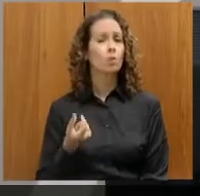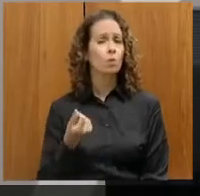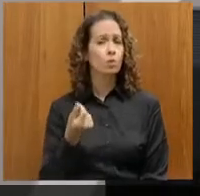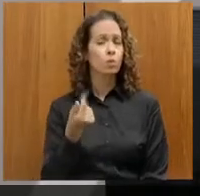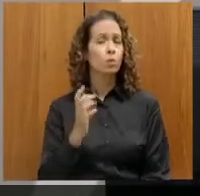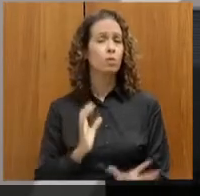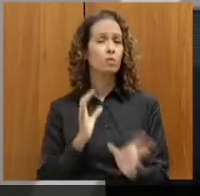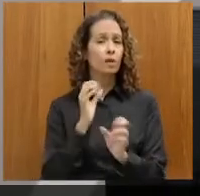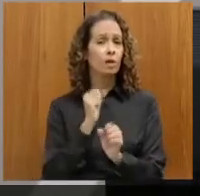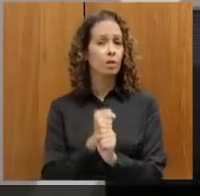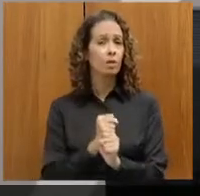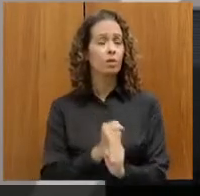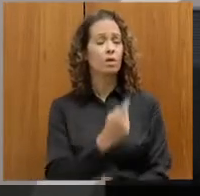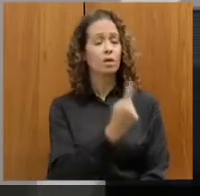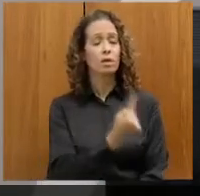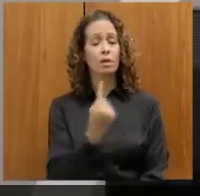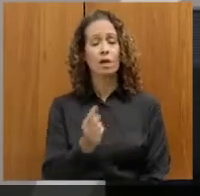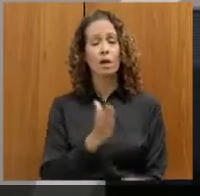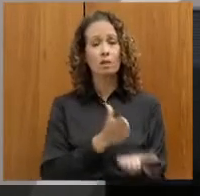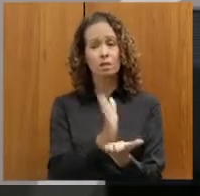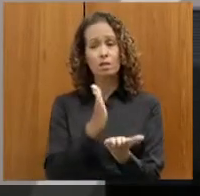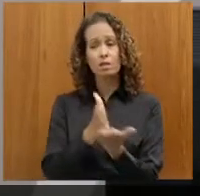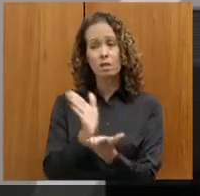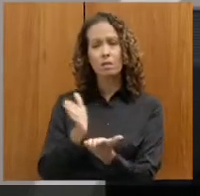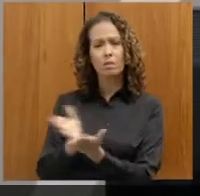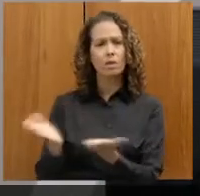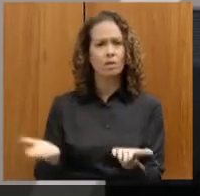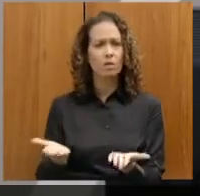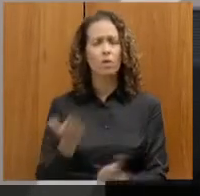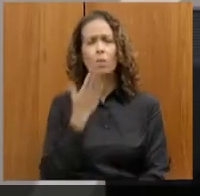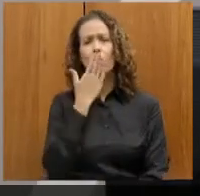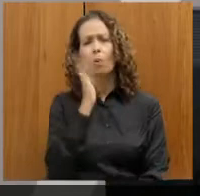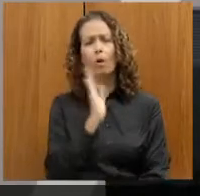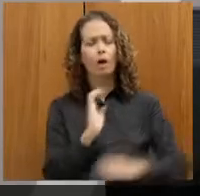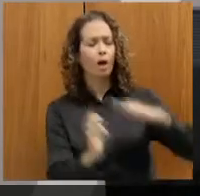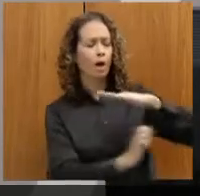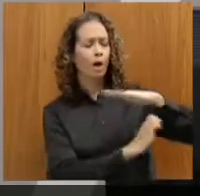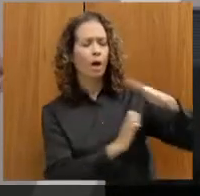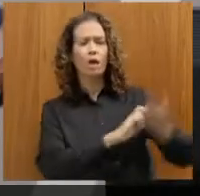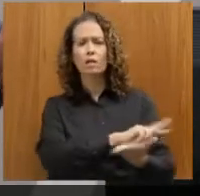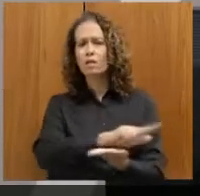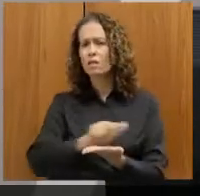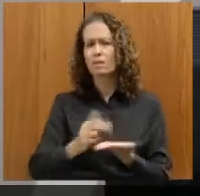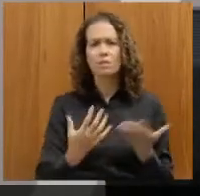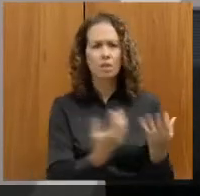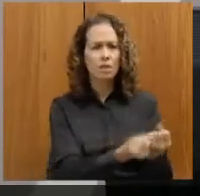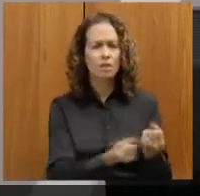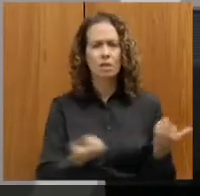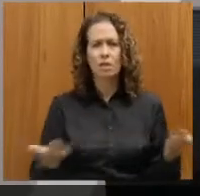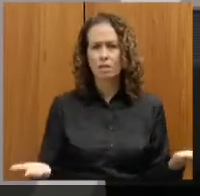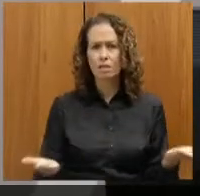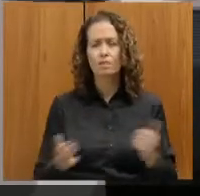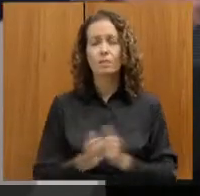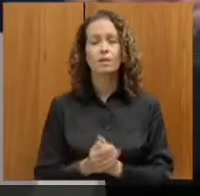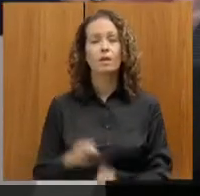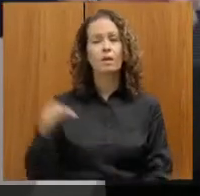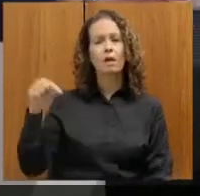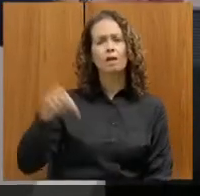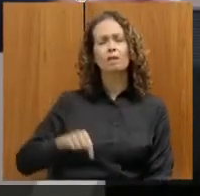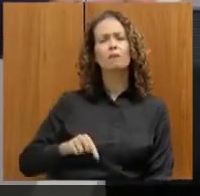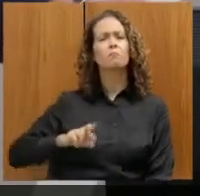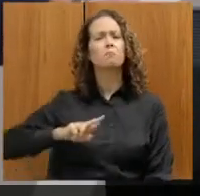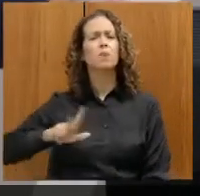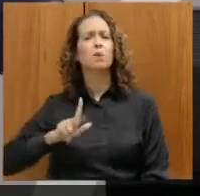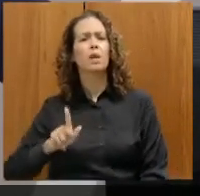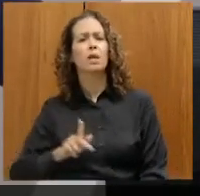que cada segmento e cada Quais são as empresas e aqui eu não tô não é passa as